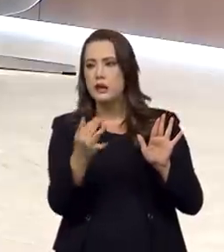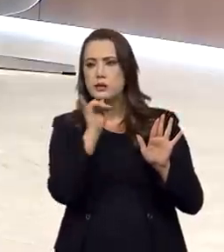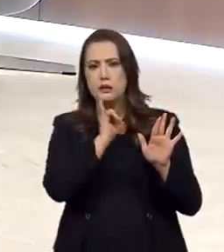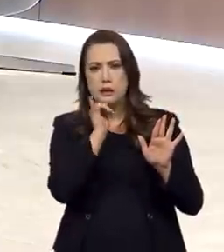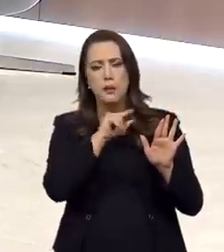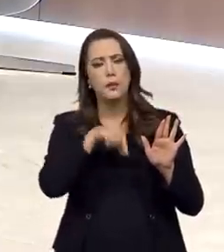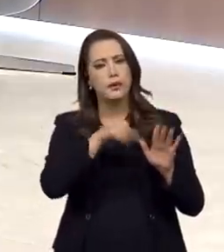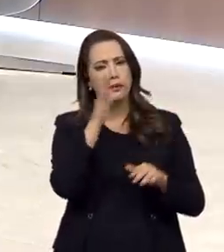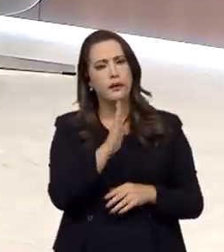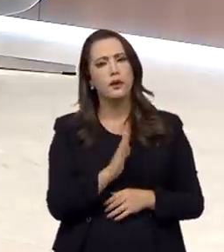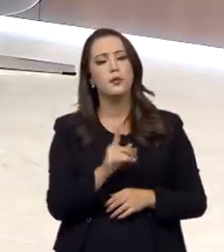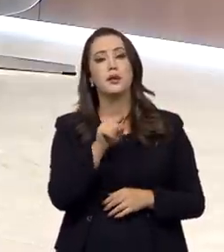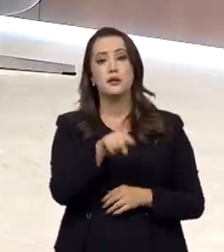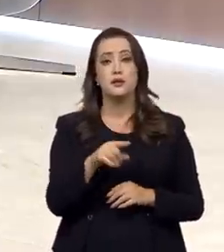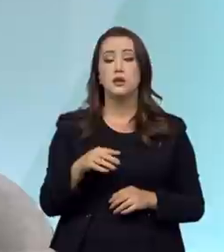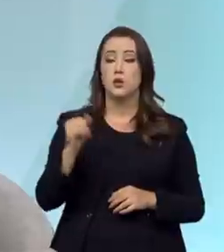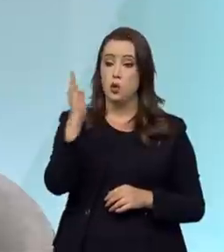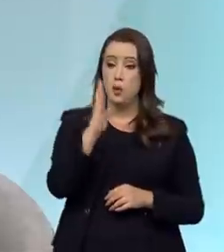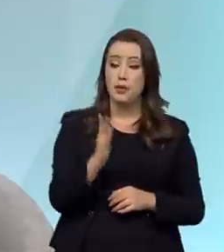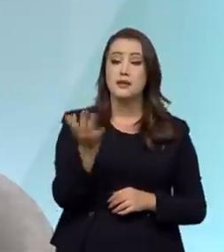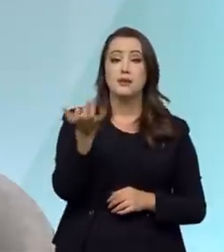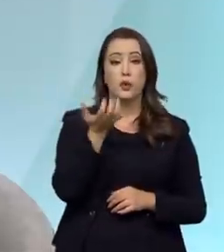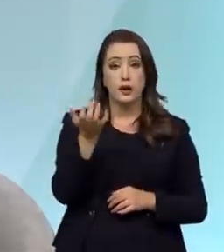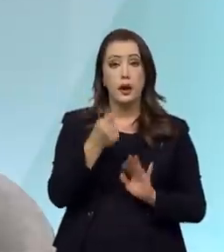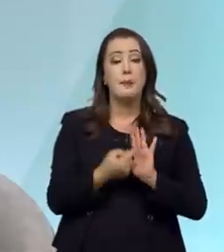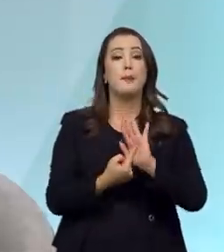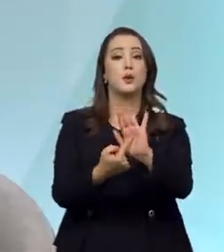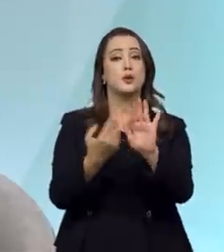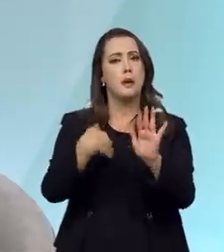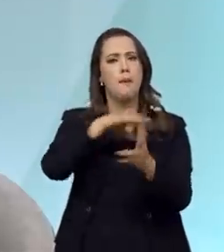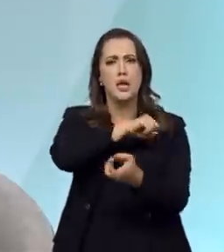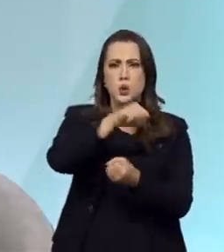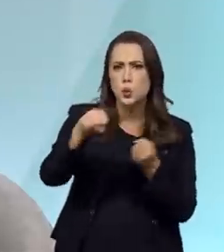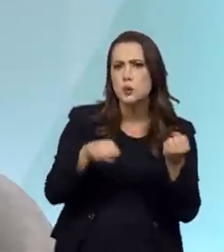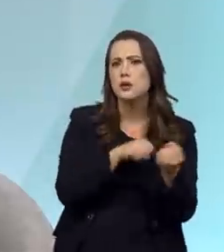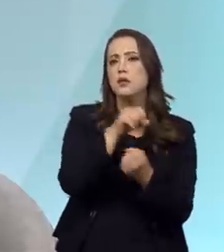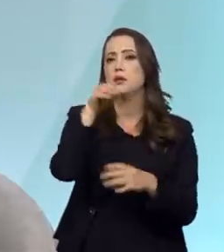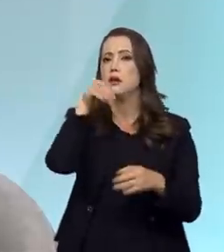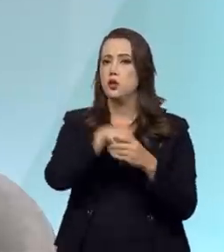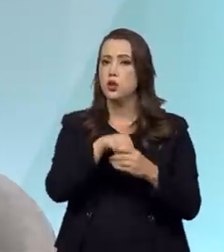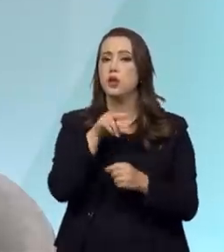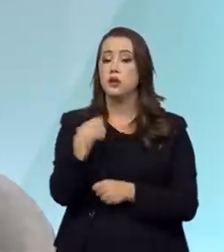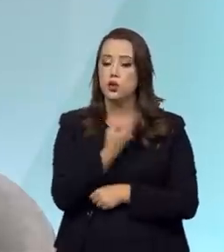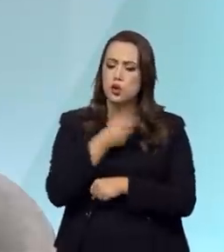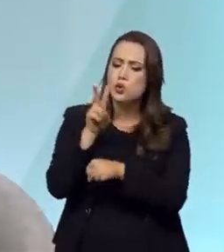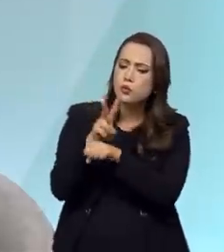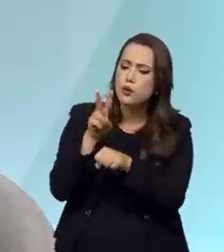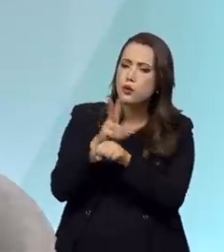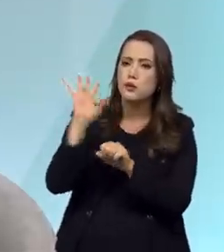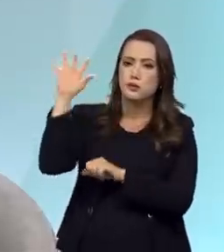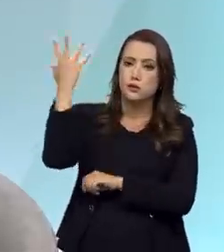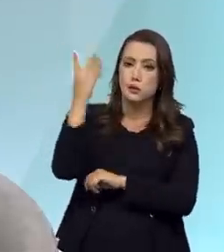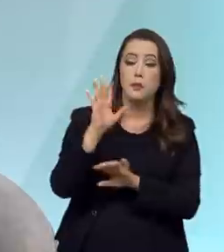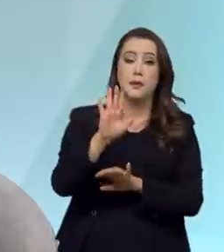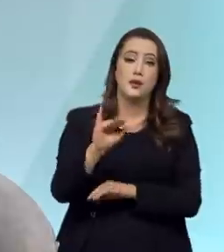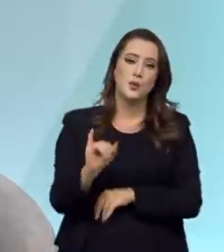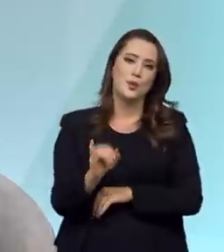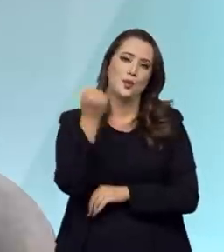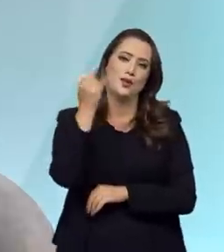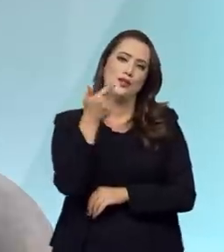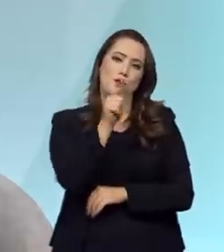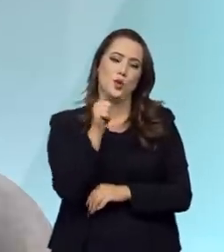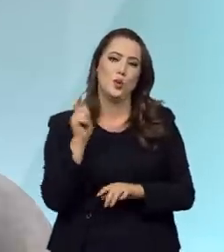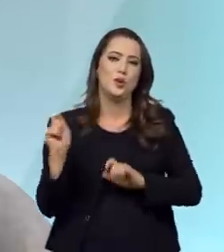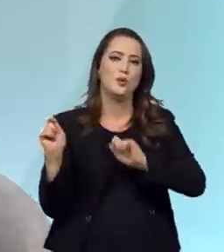esse ano para apresentar mais caso de um Brasil sustentável no Brasil real que cuida do meio ambiente mais aproveitar as